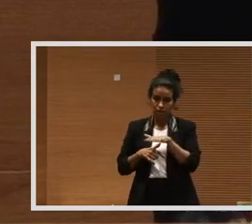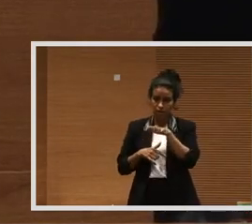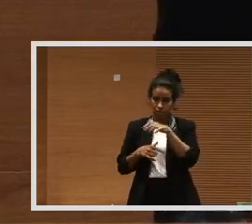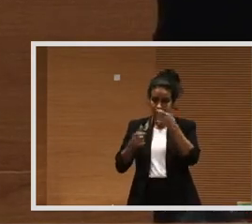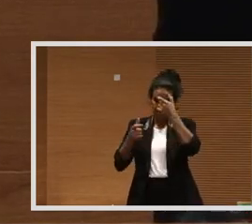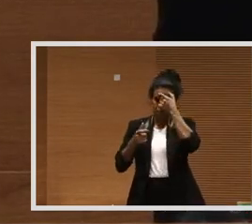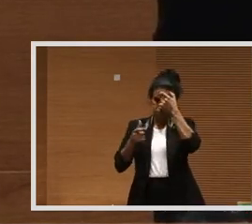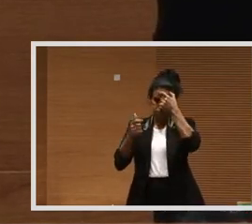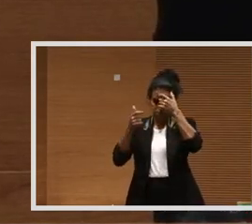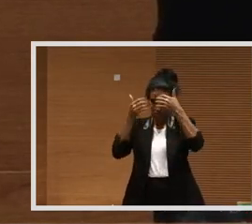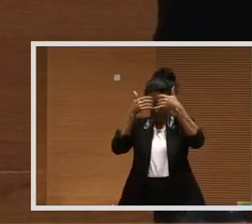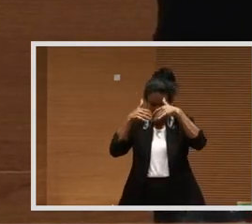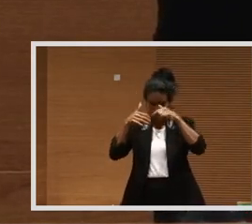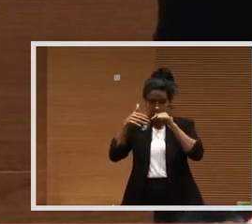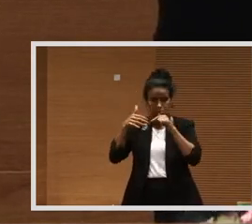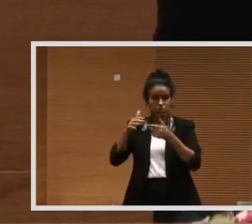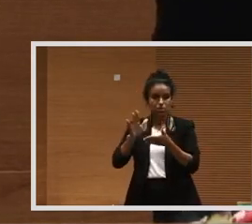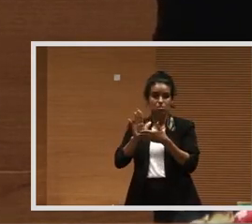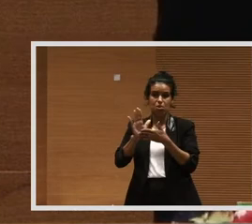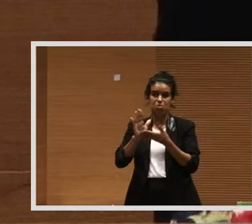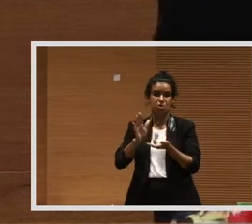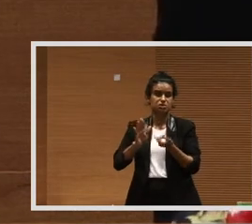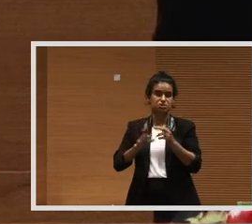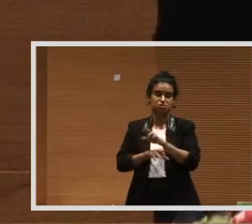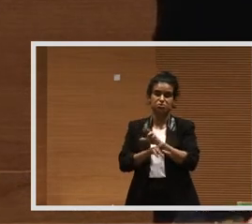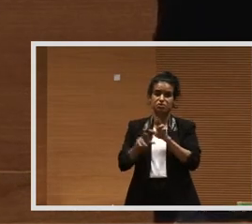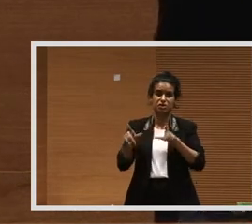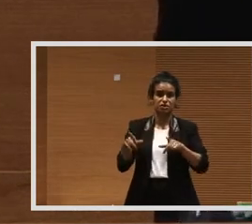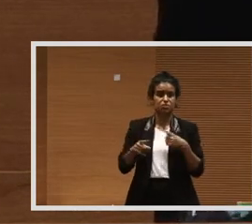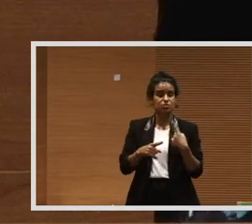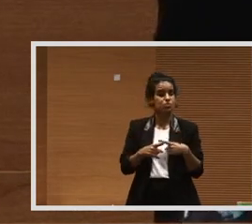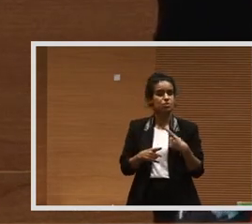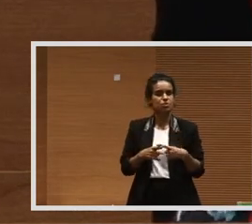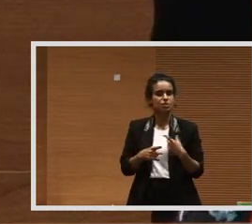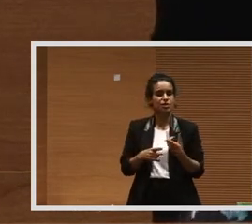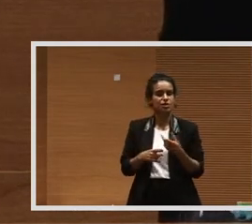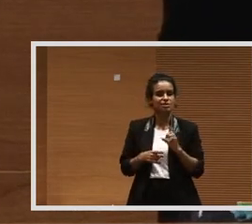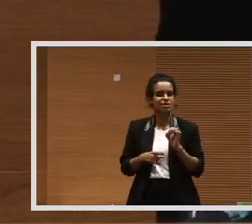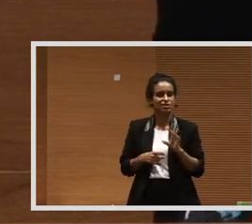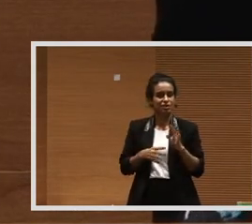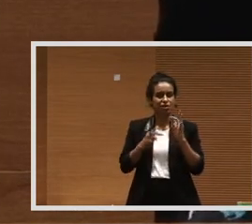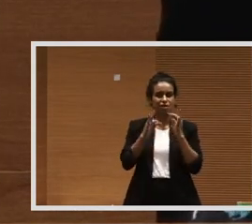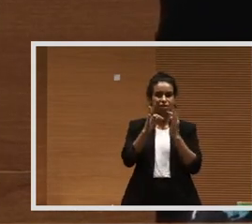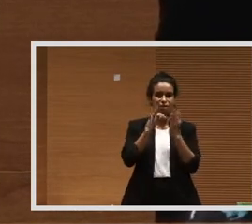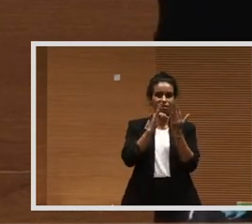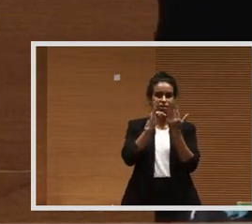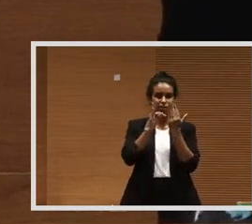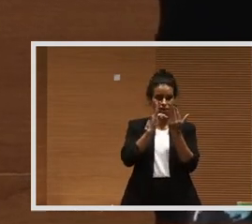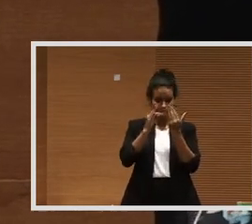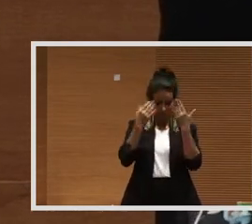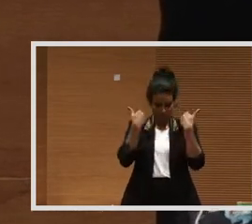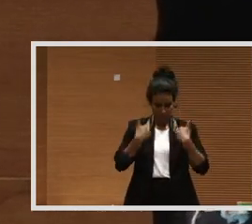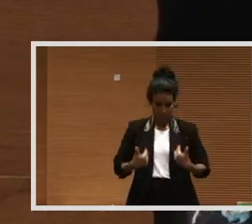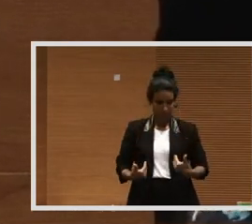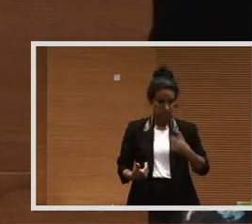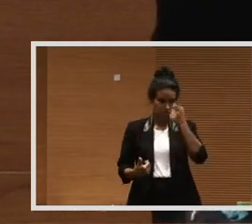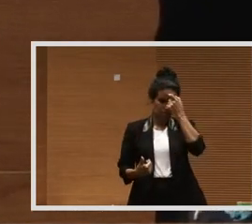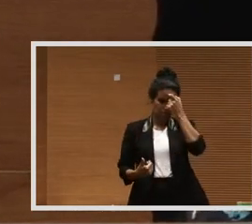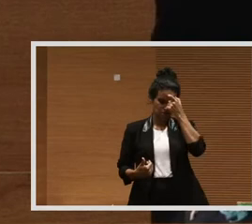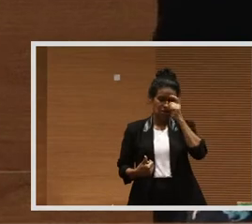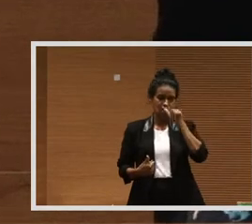outras abordagens, porque se decidiu que só a terapia cognitiva comportamental era